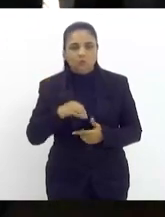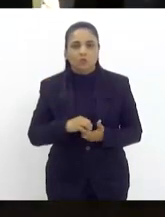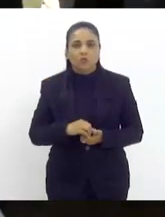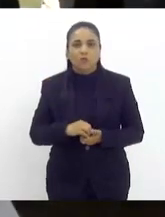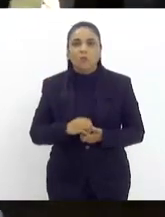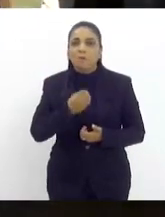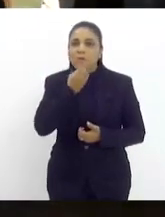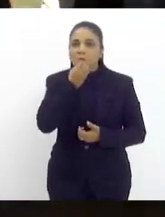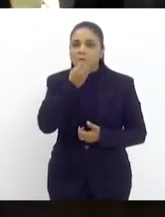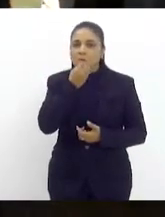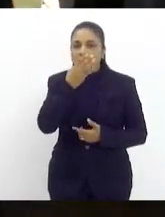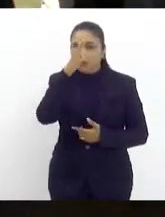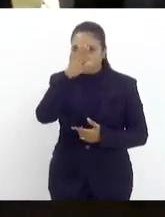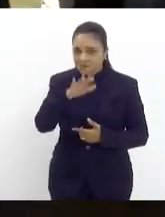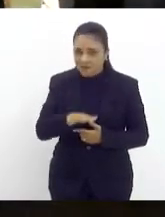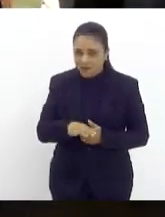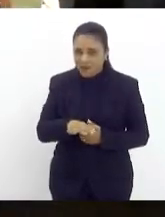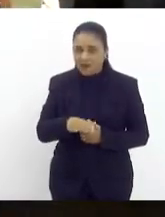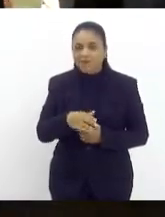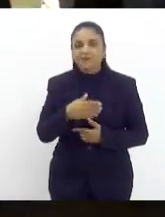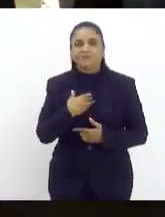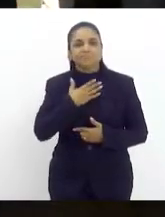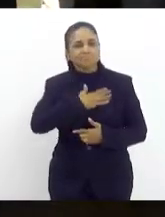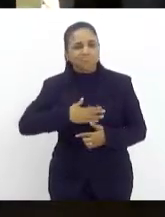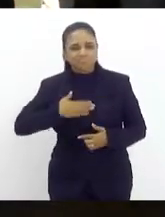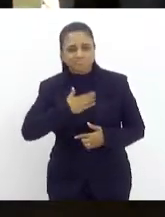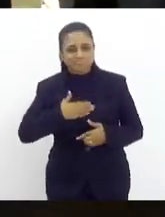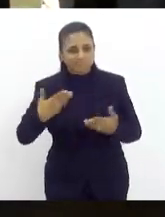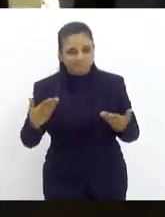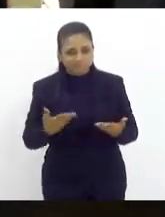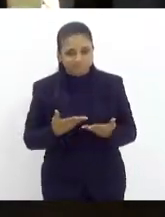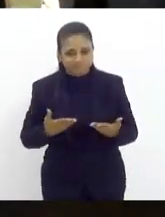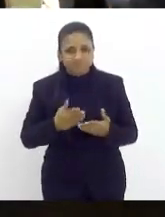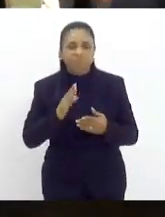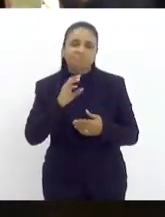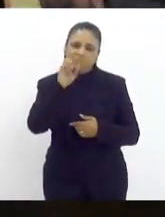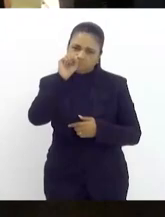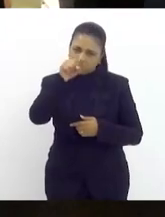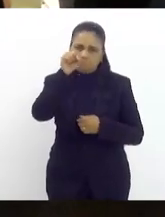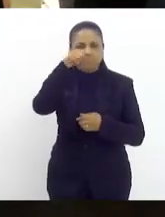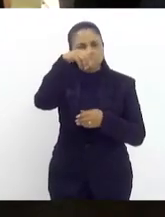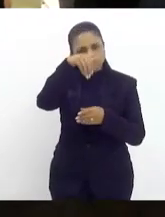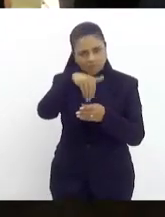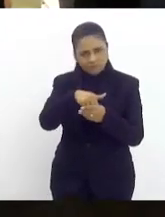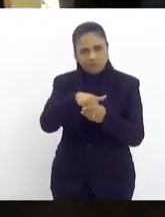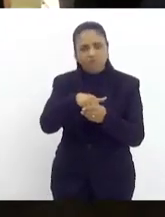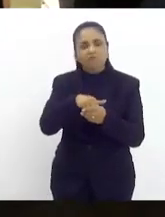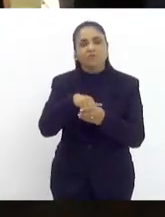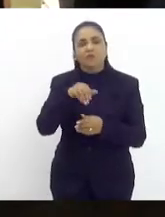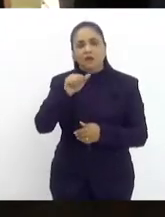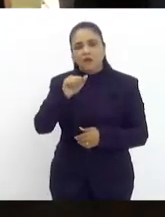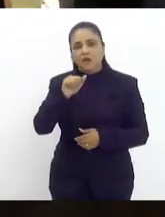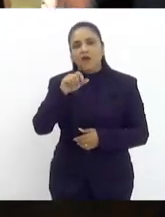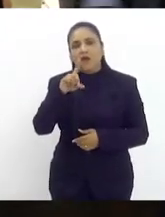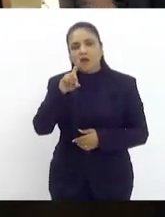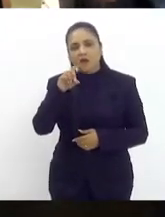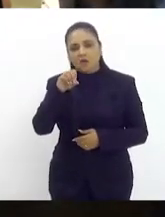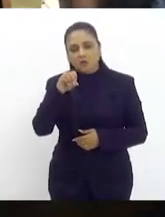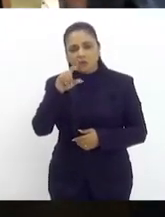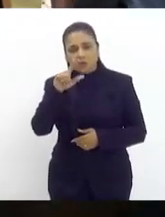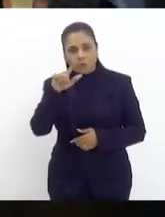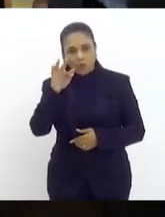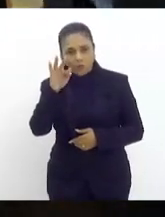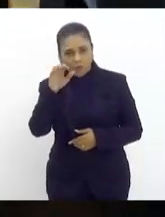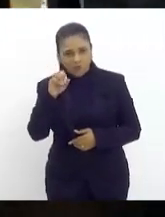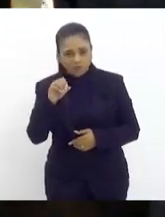Presidente, uma boa tarde a todos. É um grande prazer estar aqui e votar sim para o meu amigo Adolfo Konder, que sempre geriu com excelência